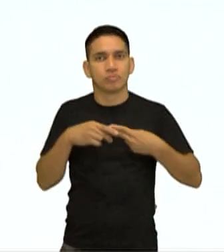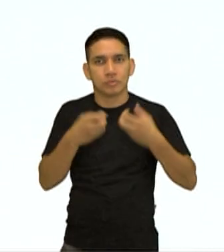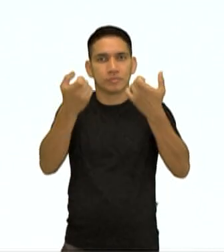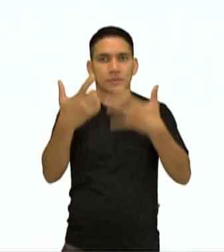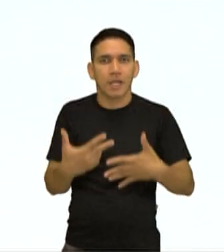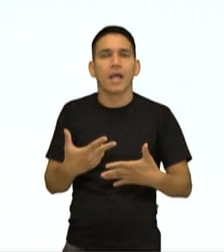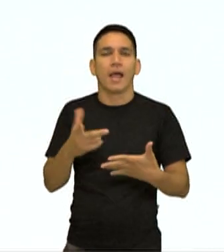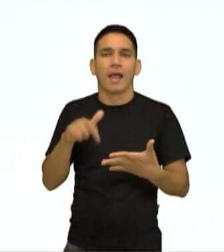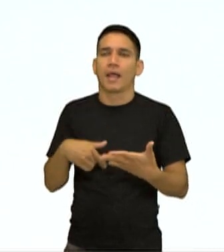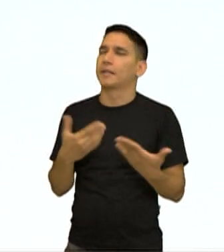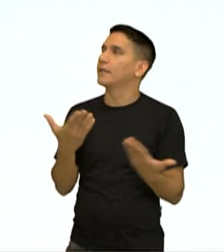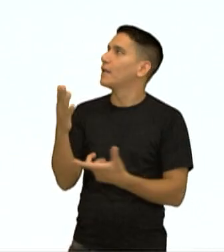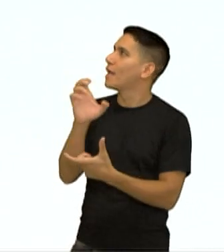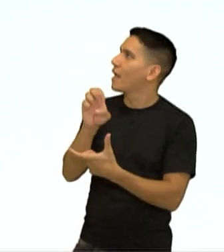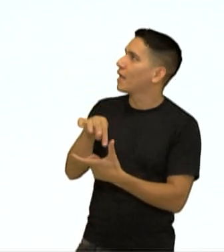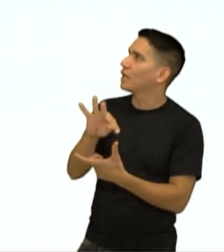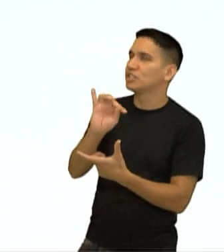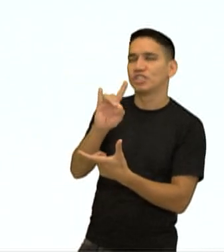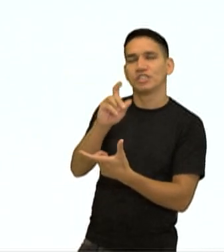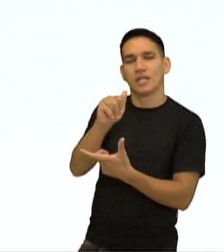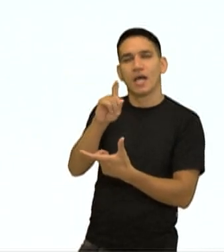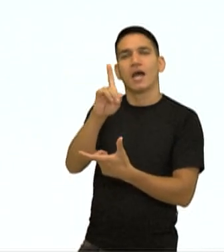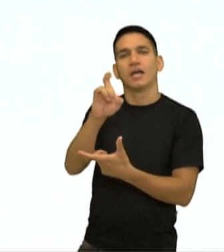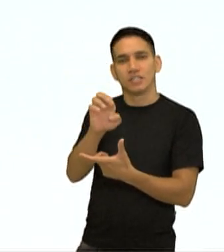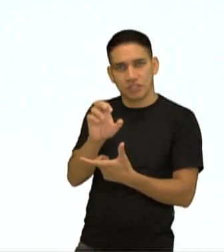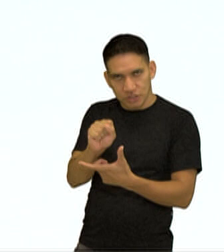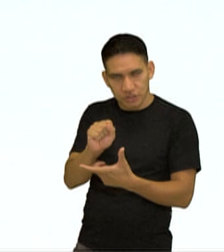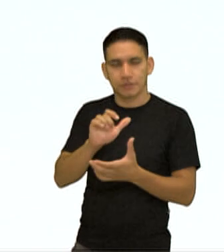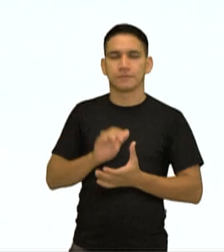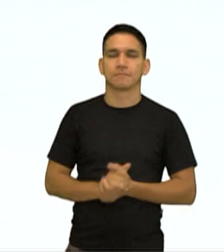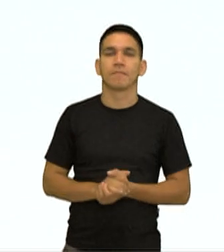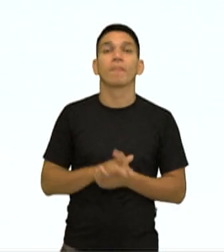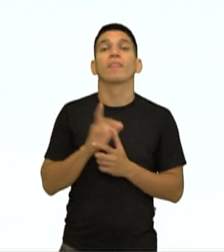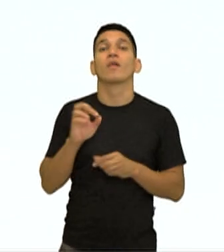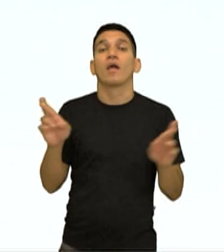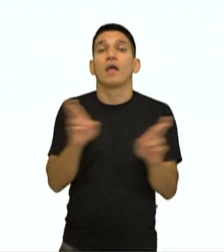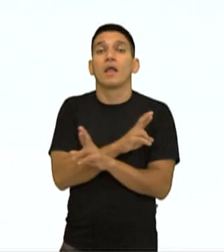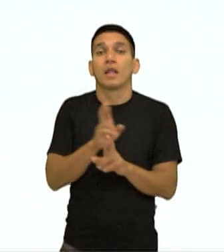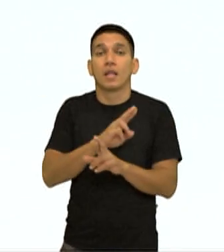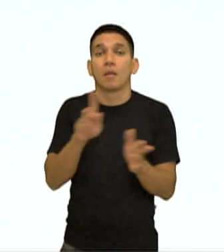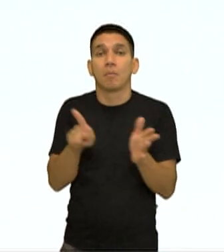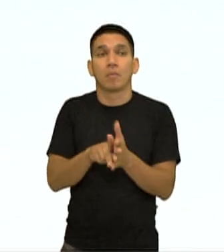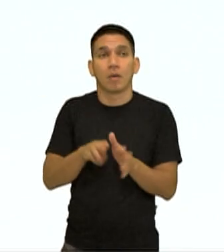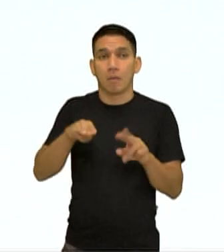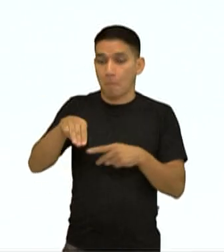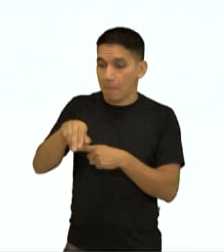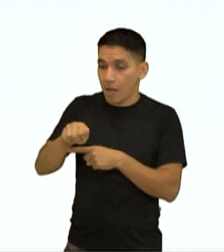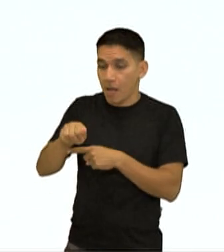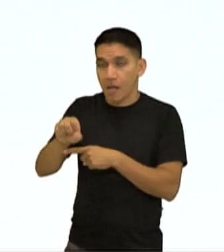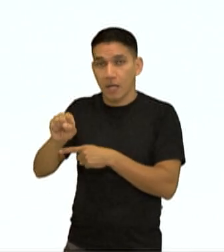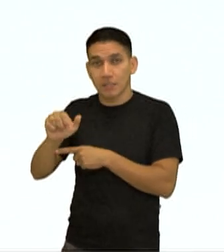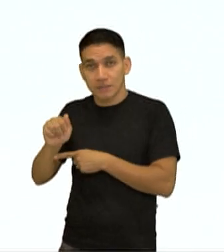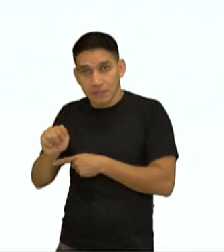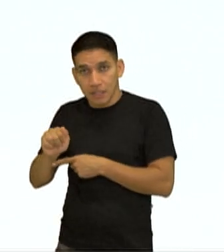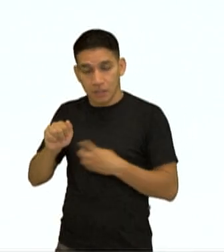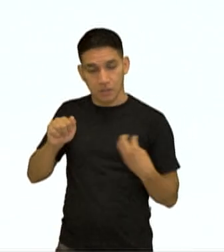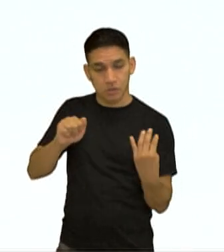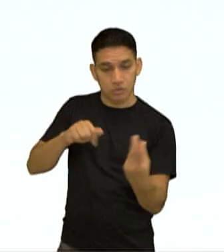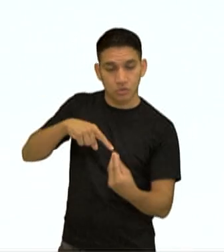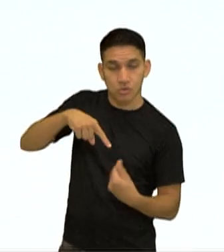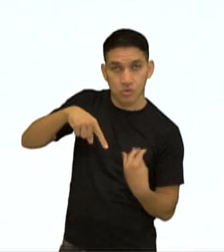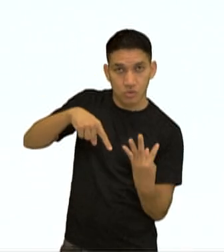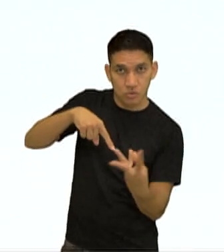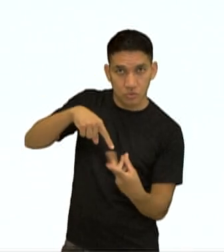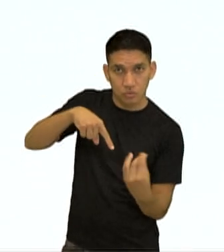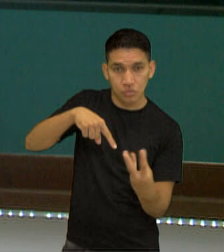entidades elementares. Então, essa nossa quantidade de matéria é a relação entre a massa do soluto, e a massa